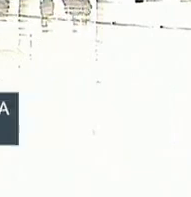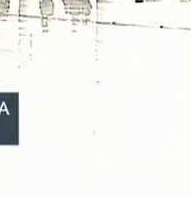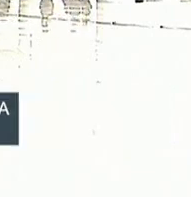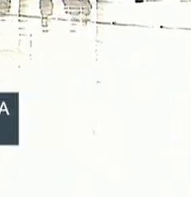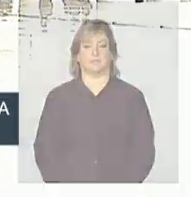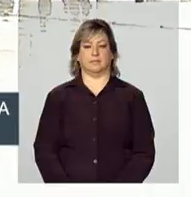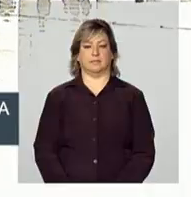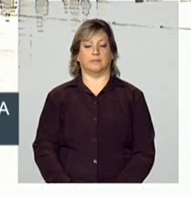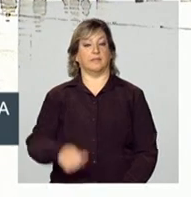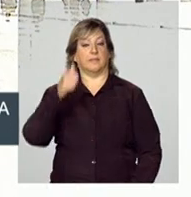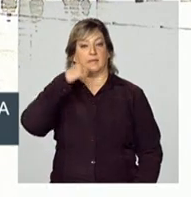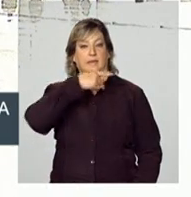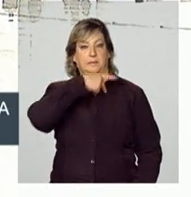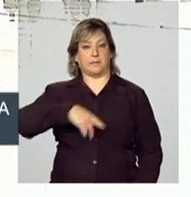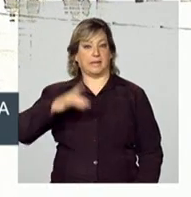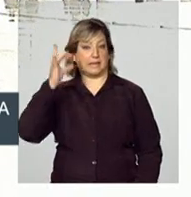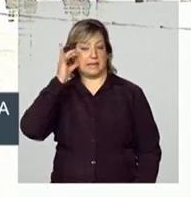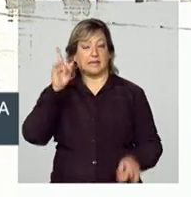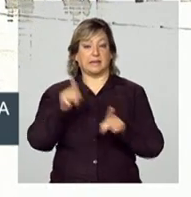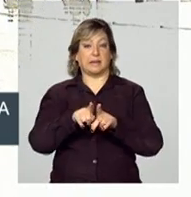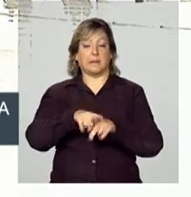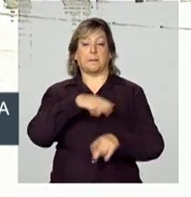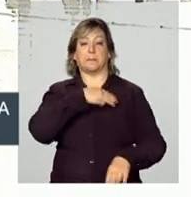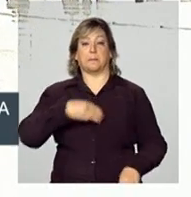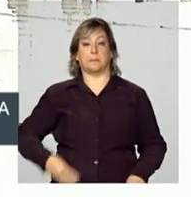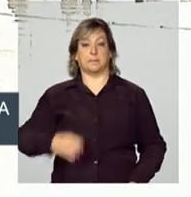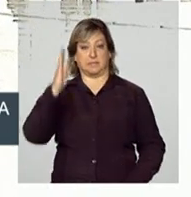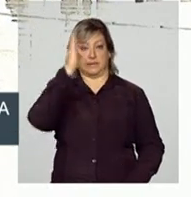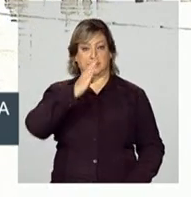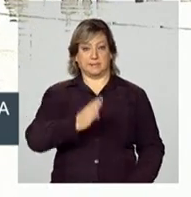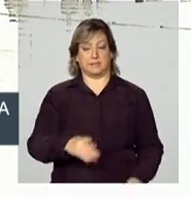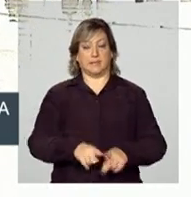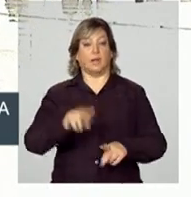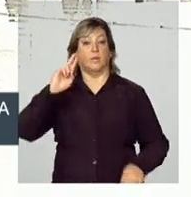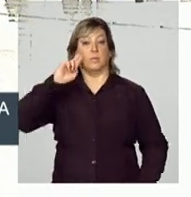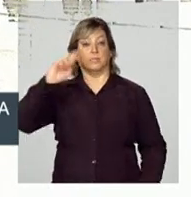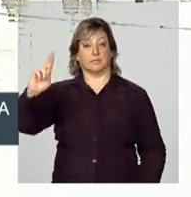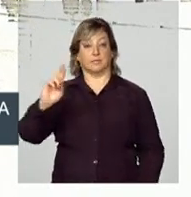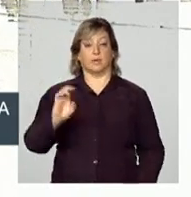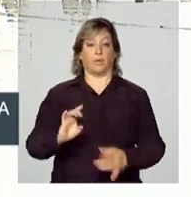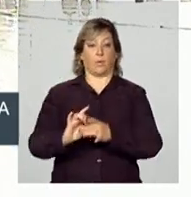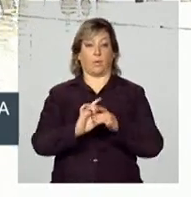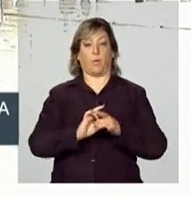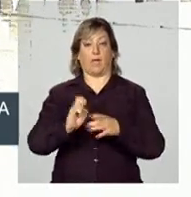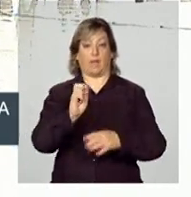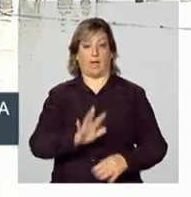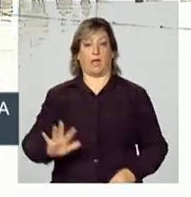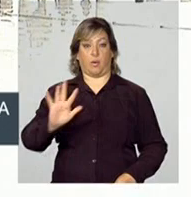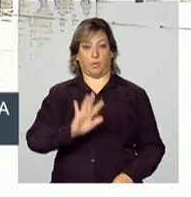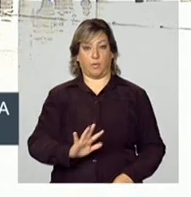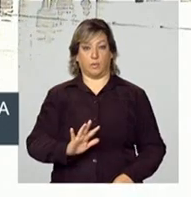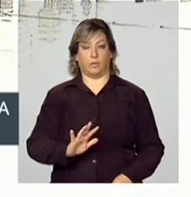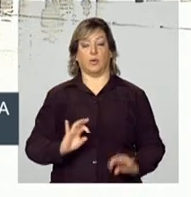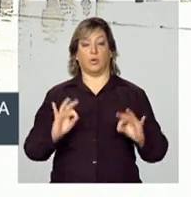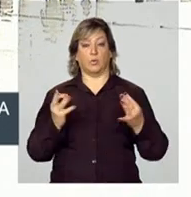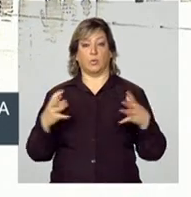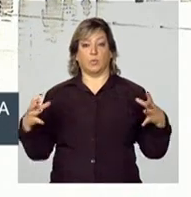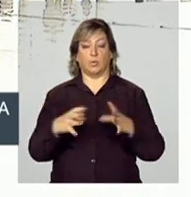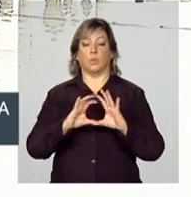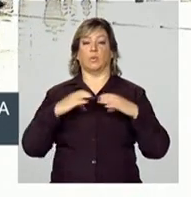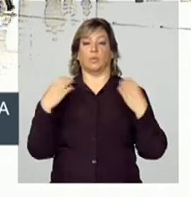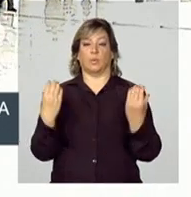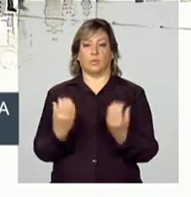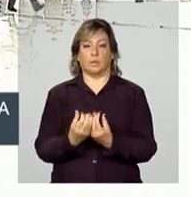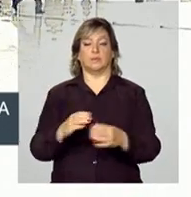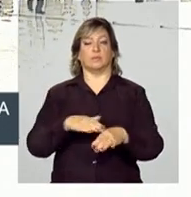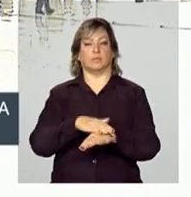Dima russef ministros brasileiros e os líderes da União Europeia vão se reunir